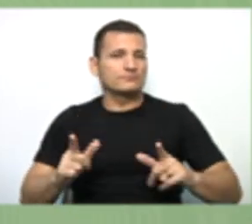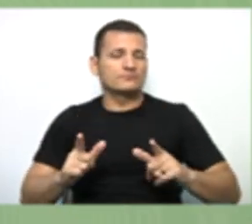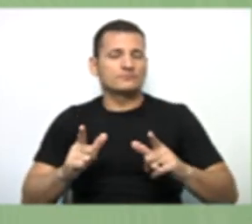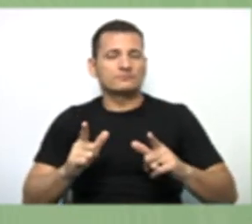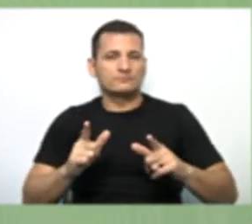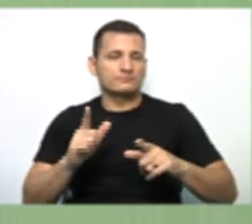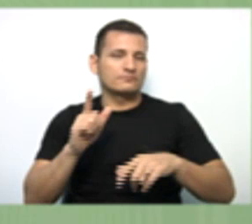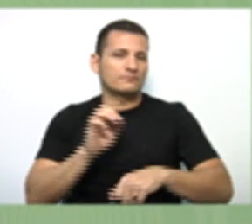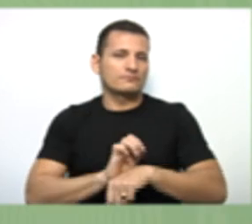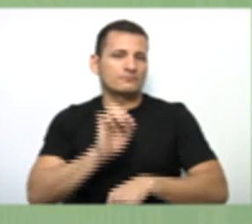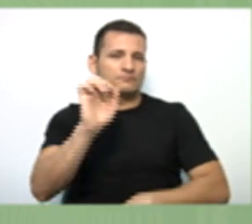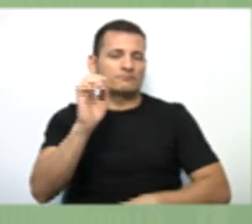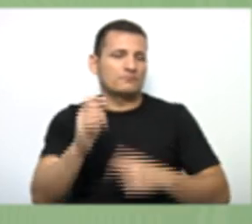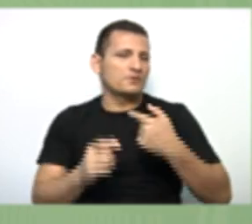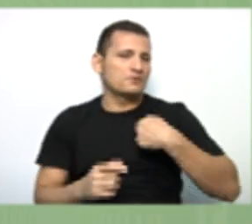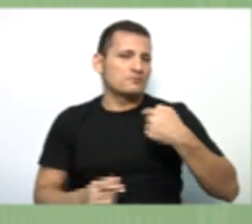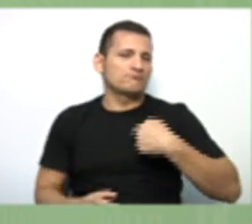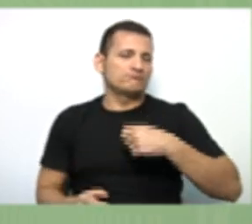ser um mega